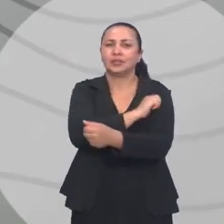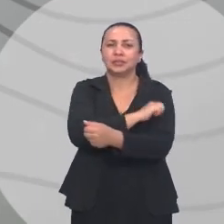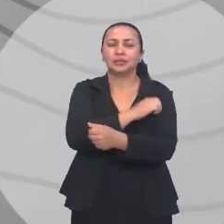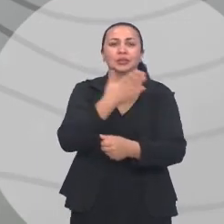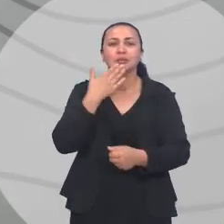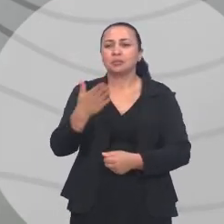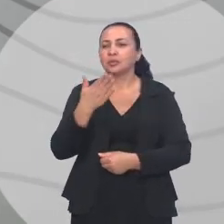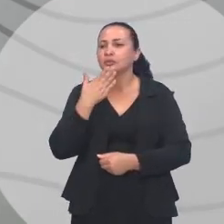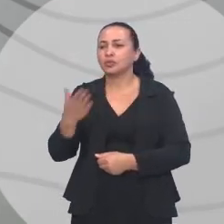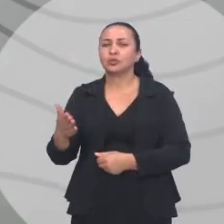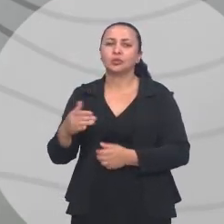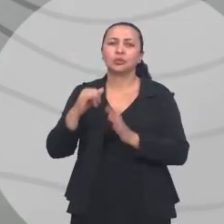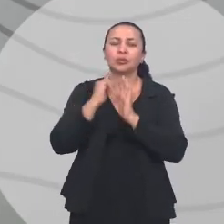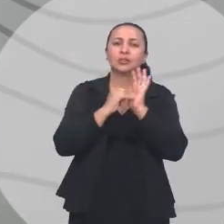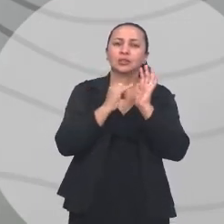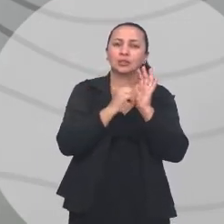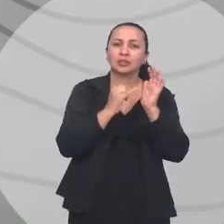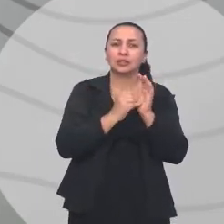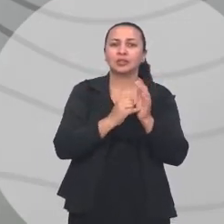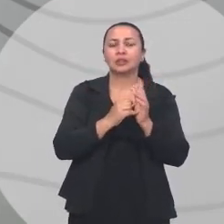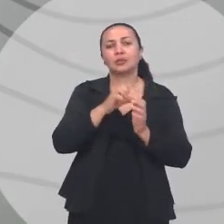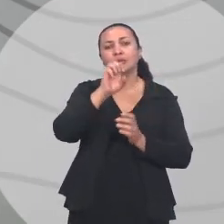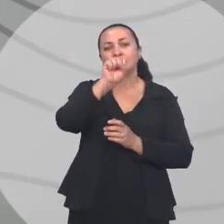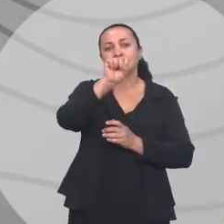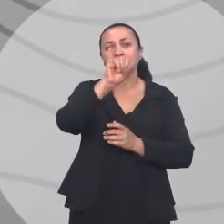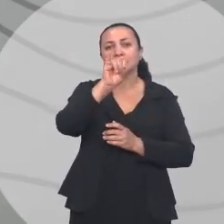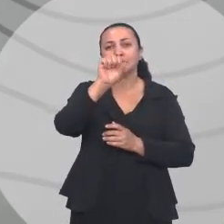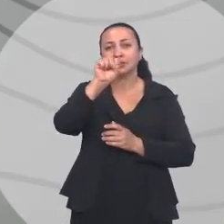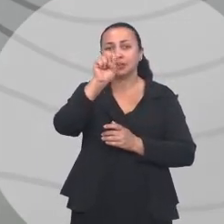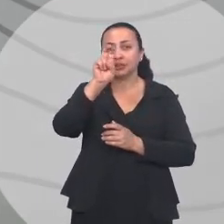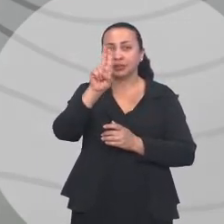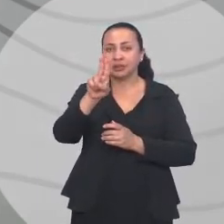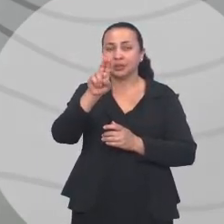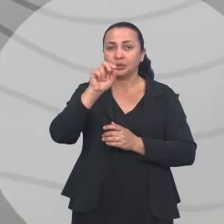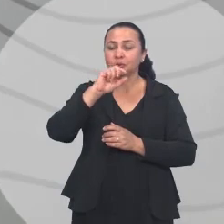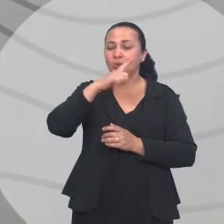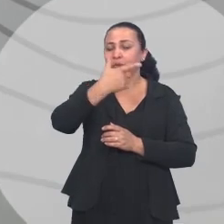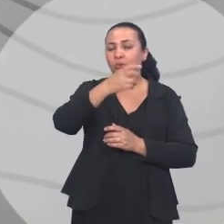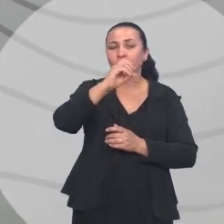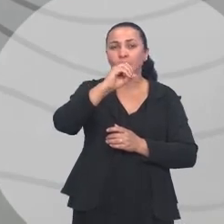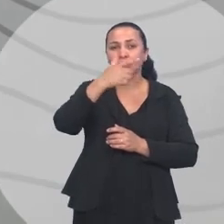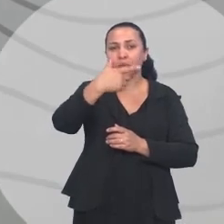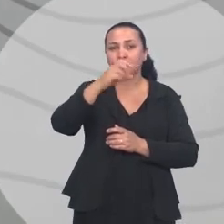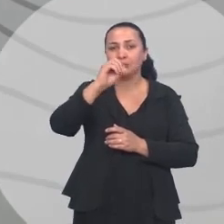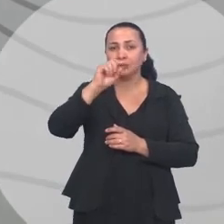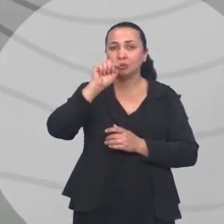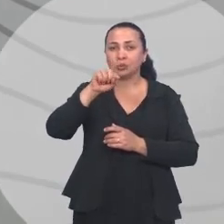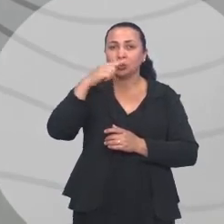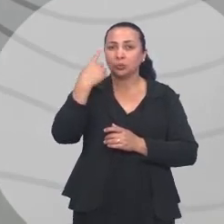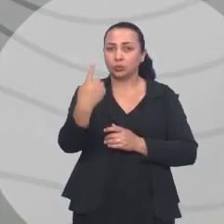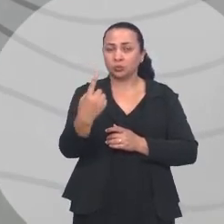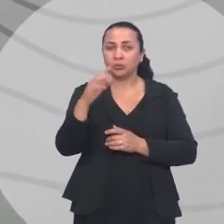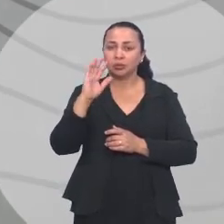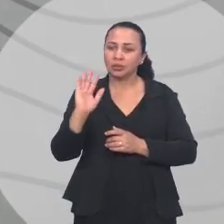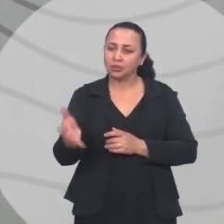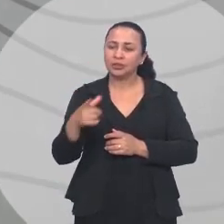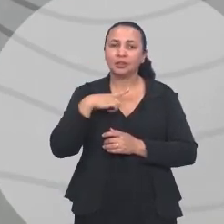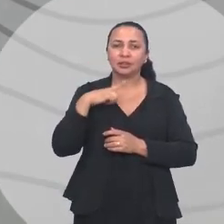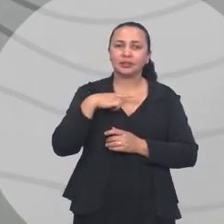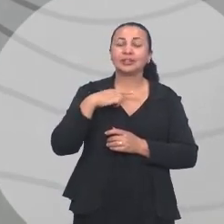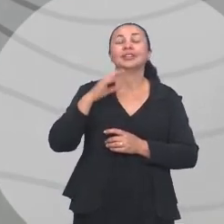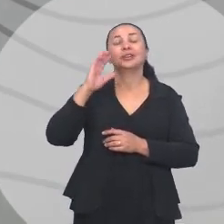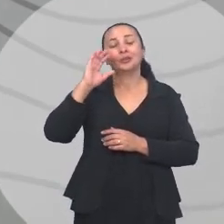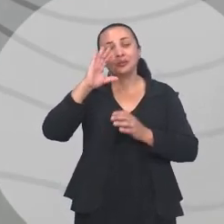solicitaram matrícula através do vestibular e do sisu para 2020.1 e agora já tem uma chamada que a nacional não é do